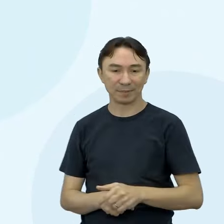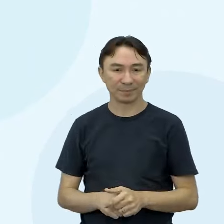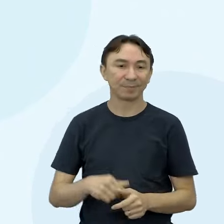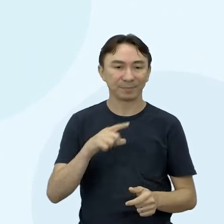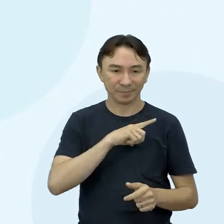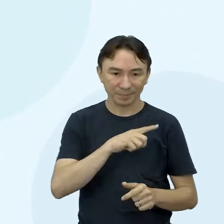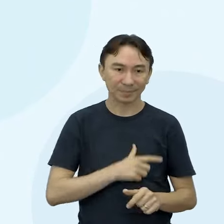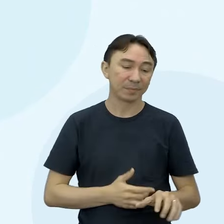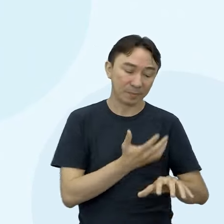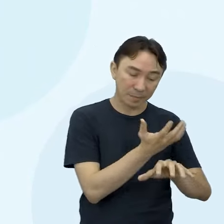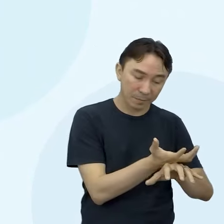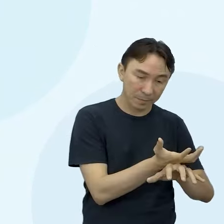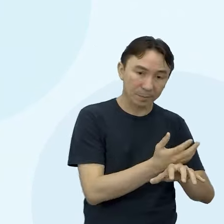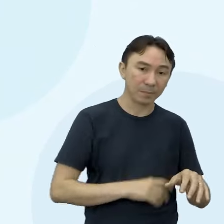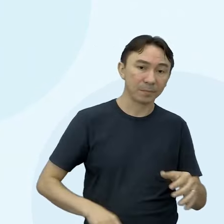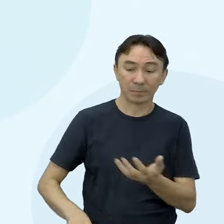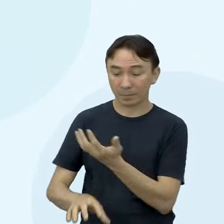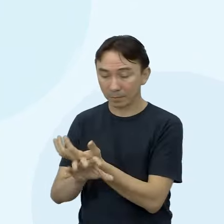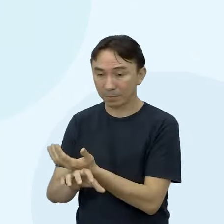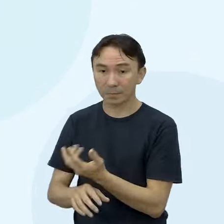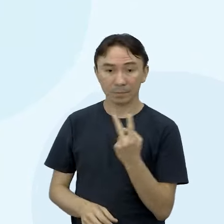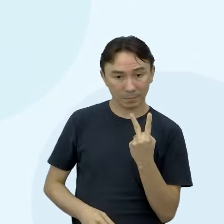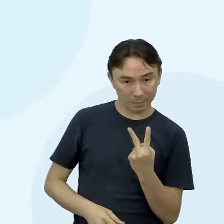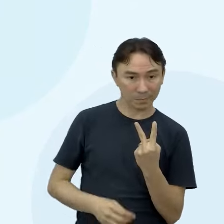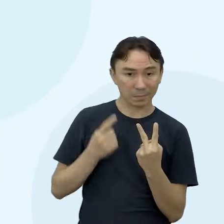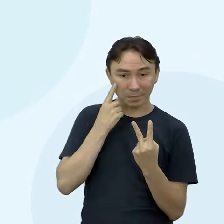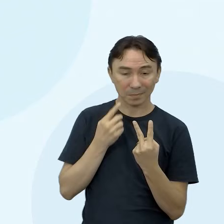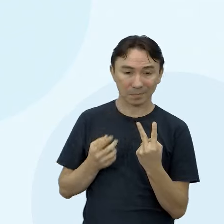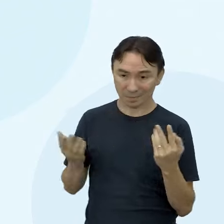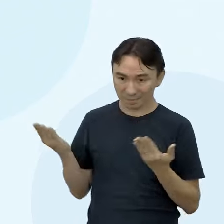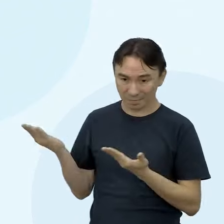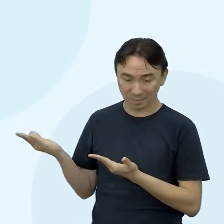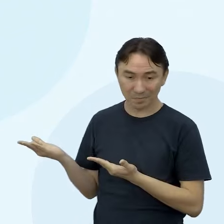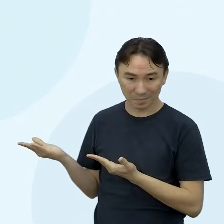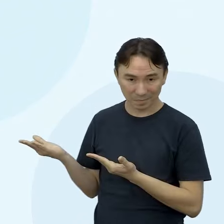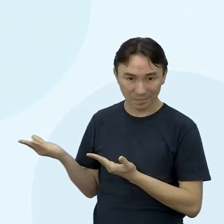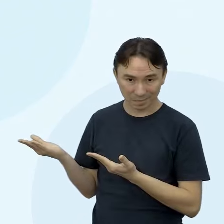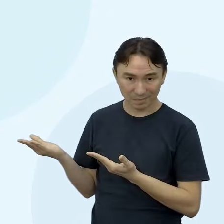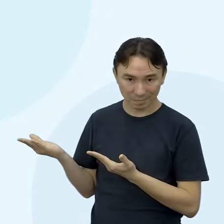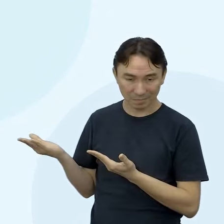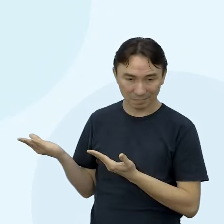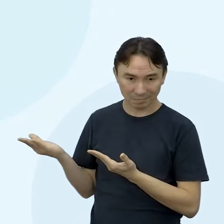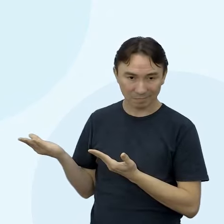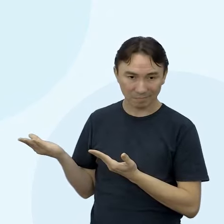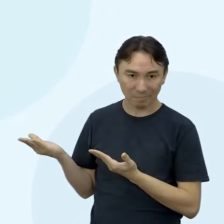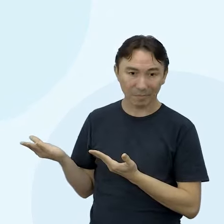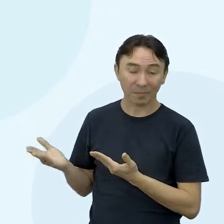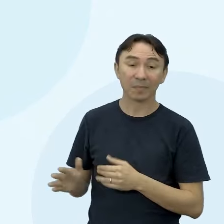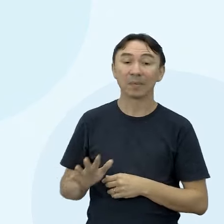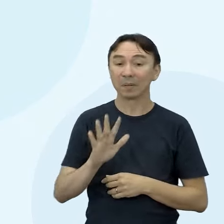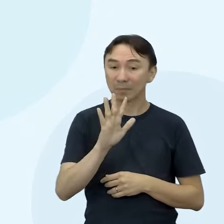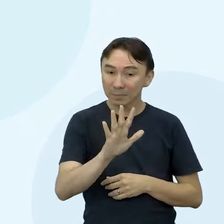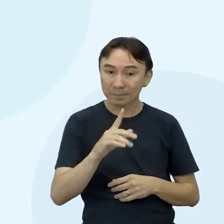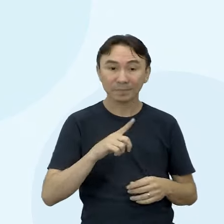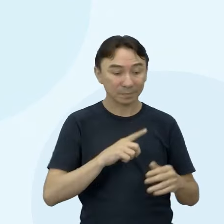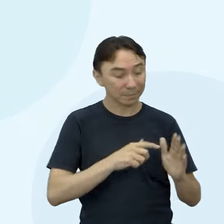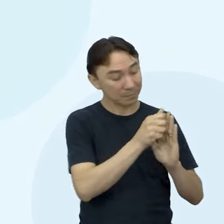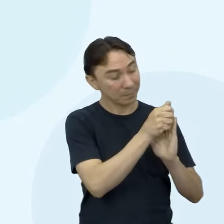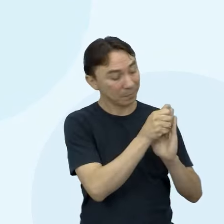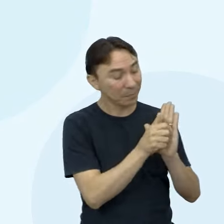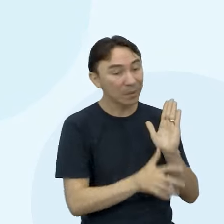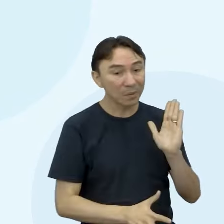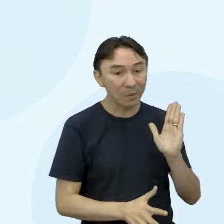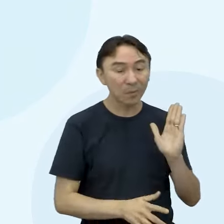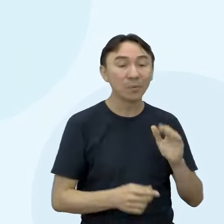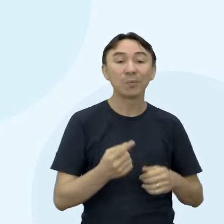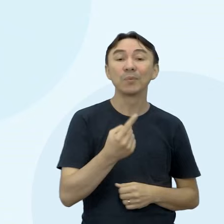componentes, né, a educação financeira em conexão e a conexão empreendedora. Mas a atividade que a gente está olhando é a